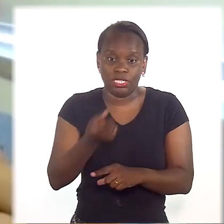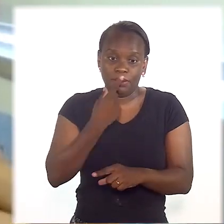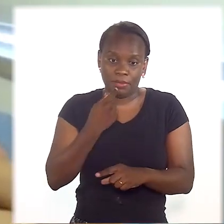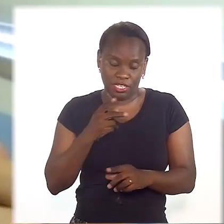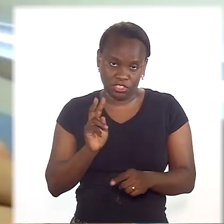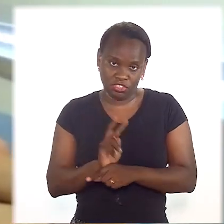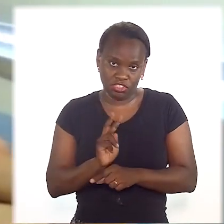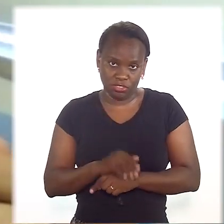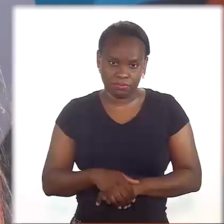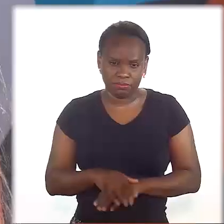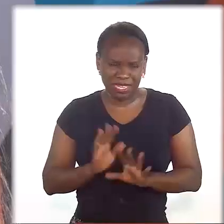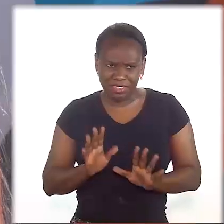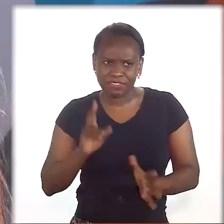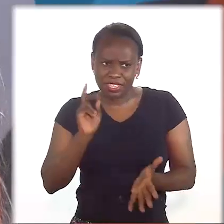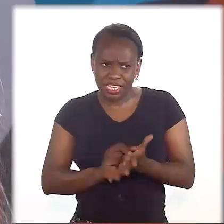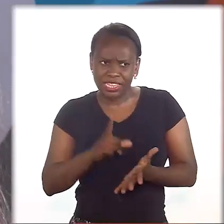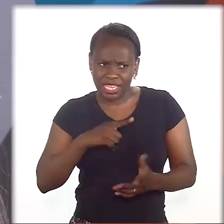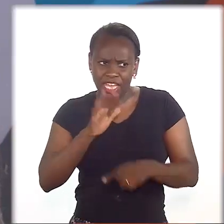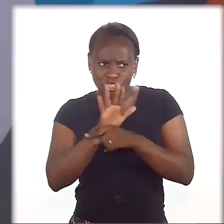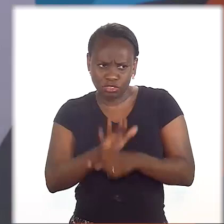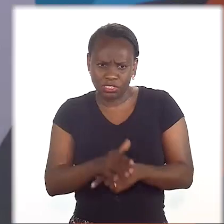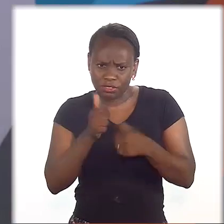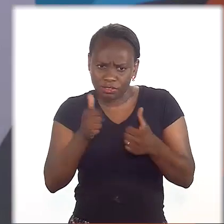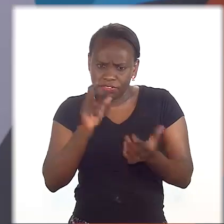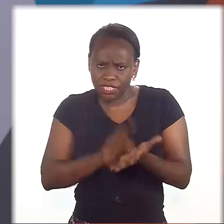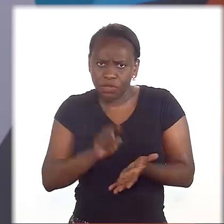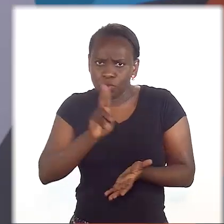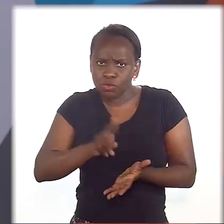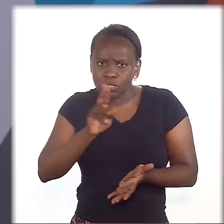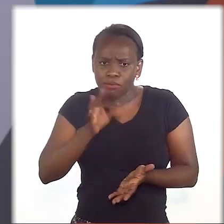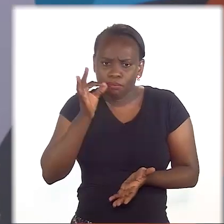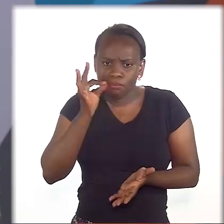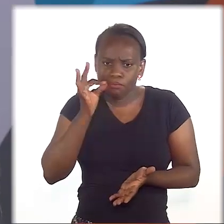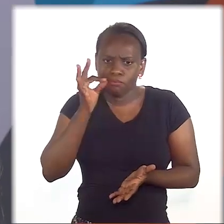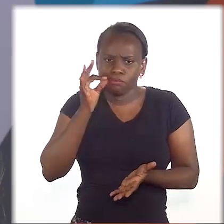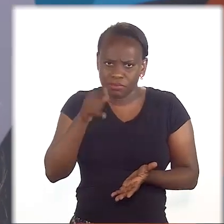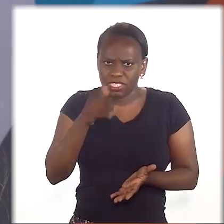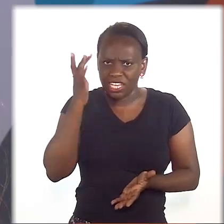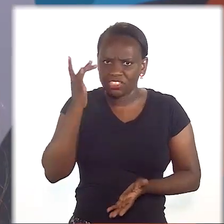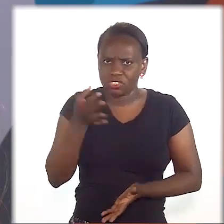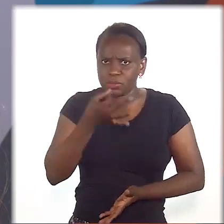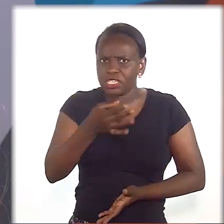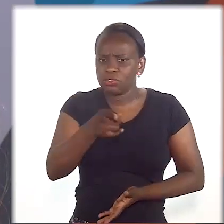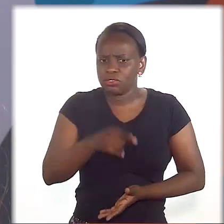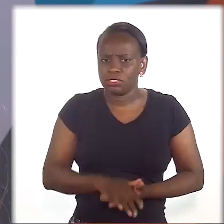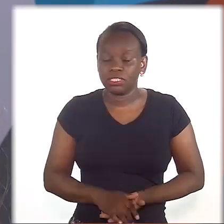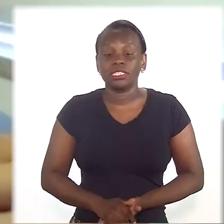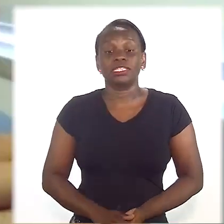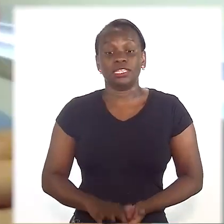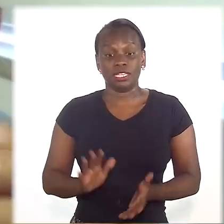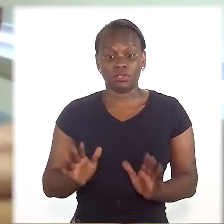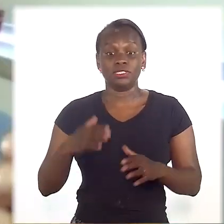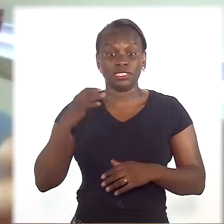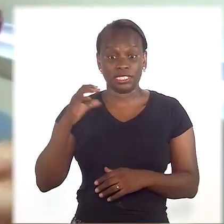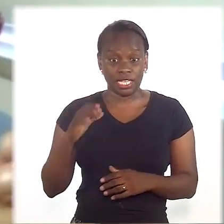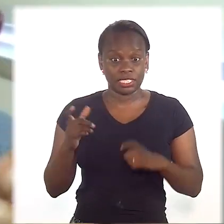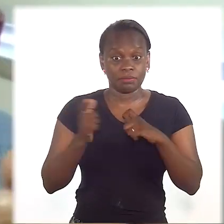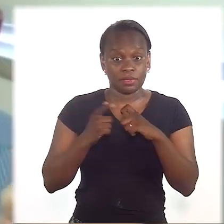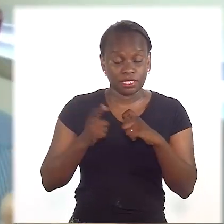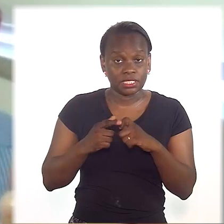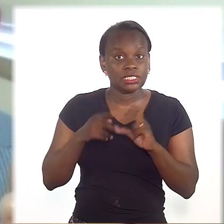da substância. Existe algum benefício no uso da maconha no seu ponto de vista? A ciência,